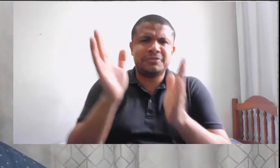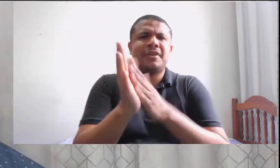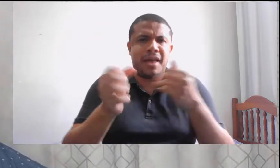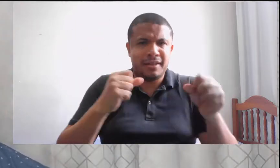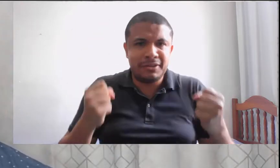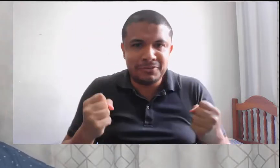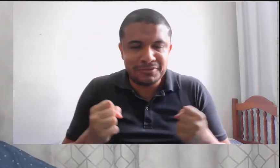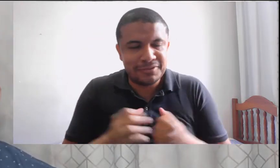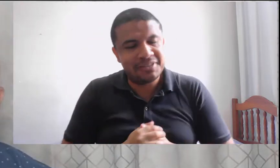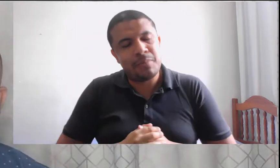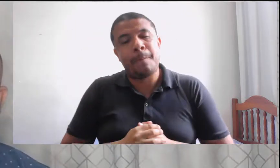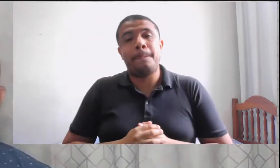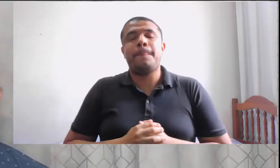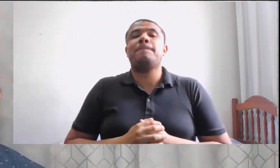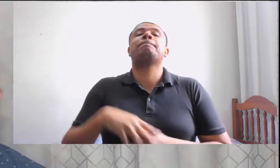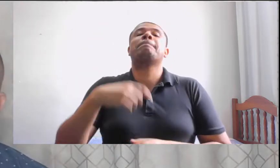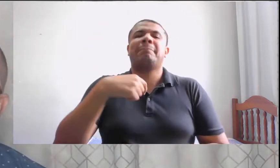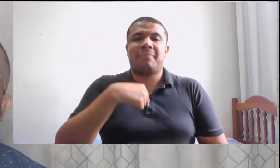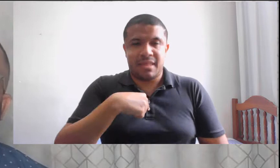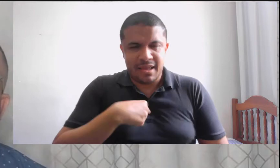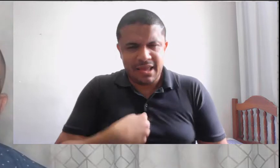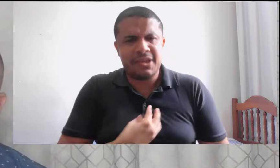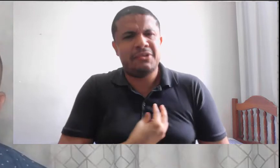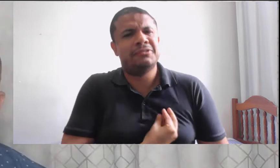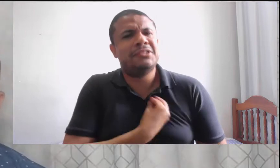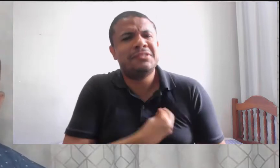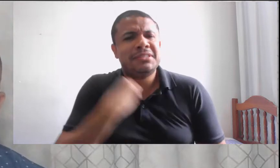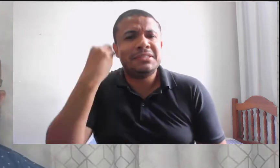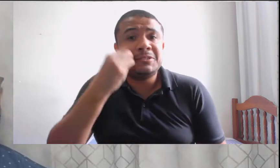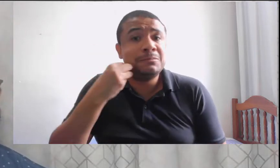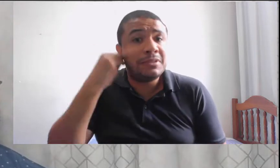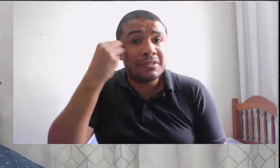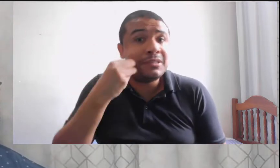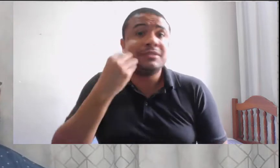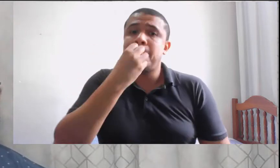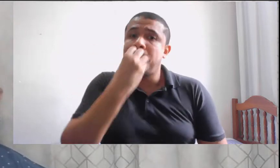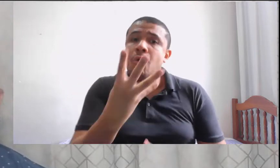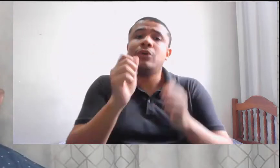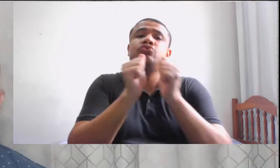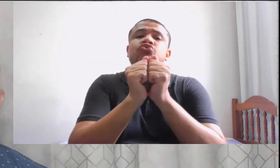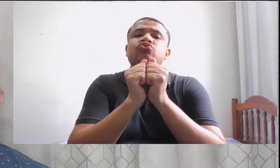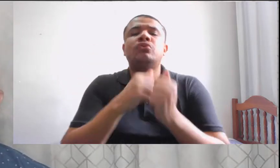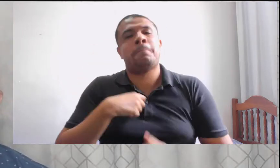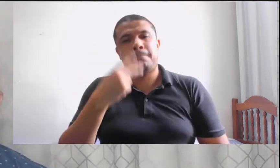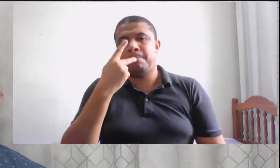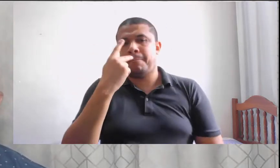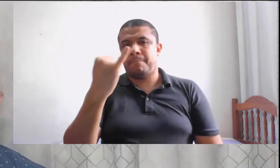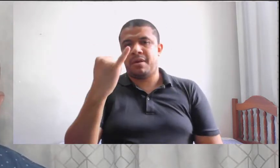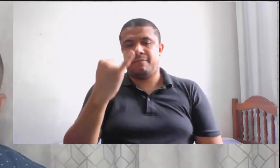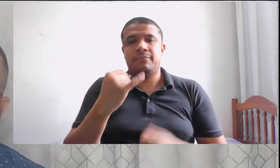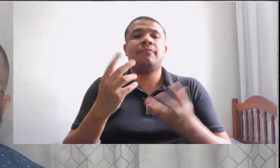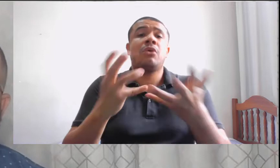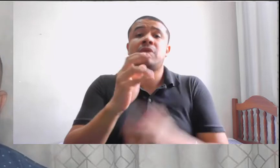aleluia. E segundo, porque eu vivi experiências gloriosas com meu pai. E eu